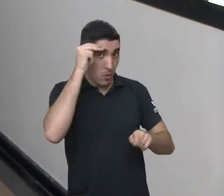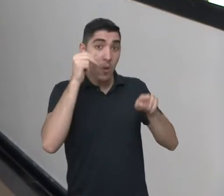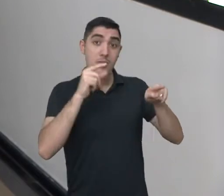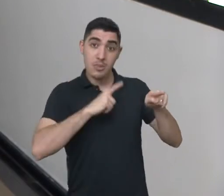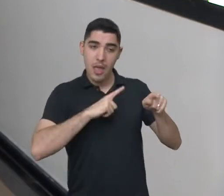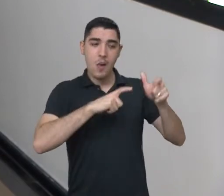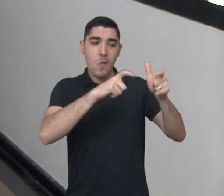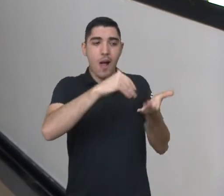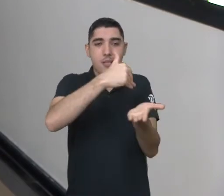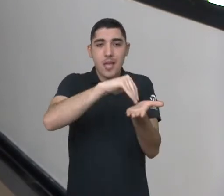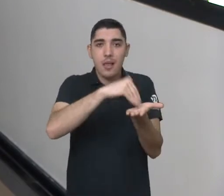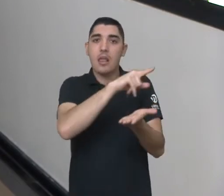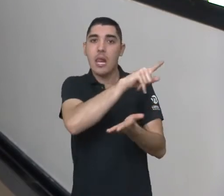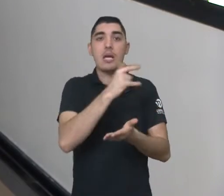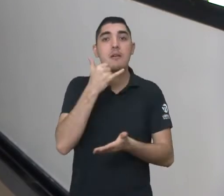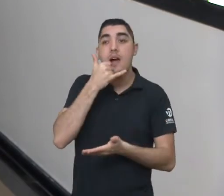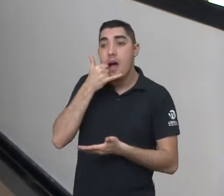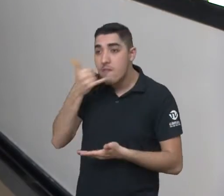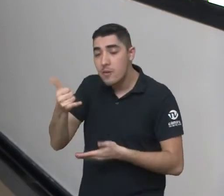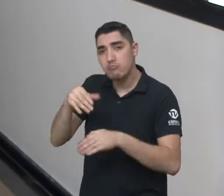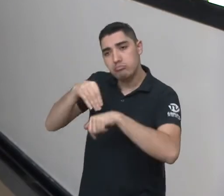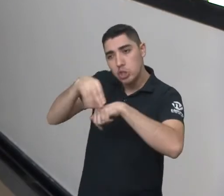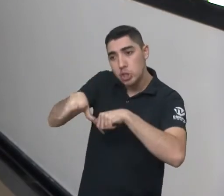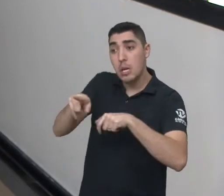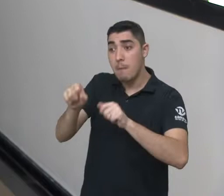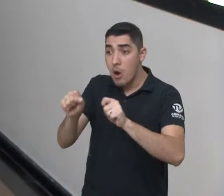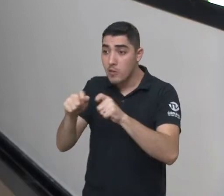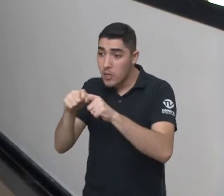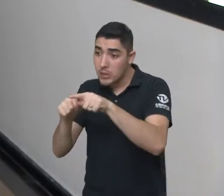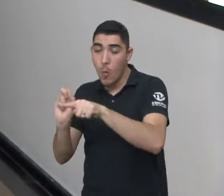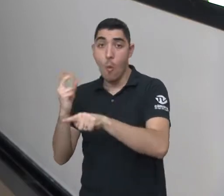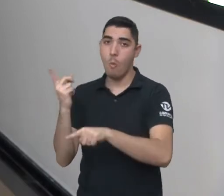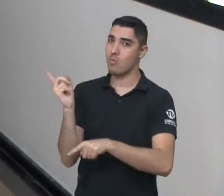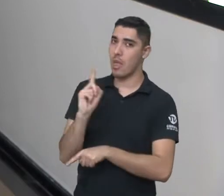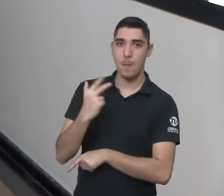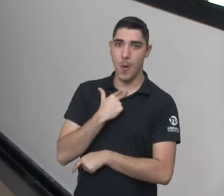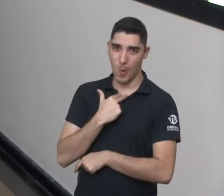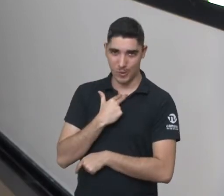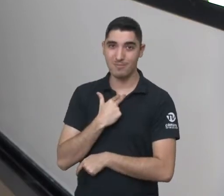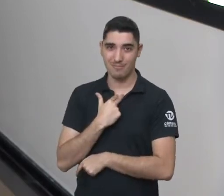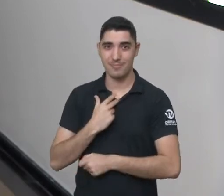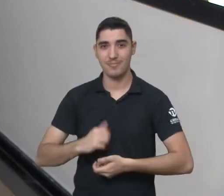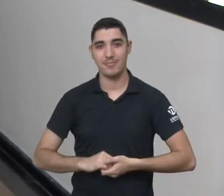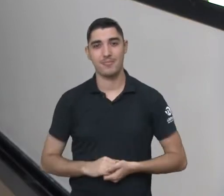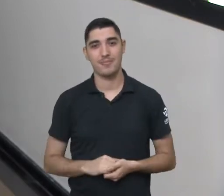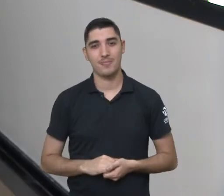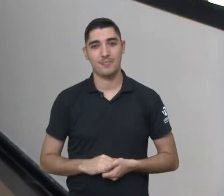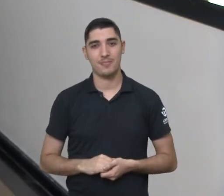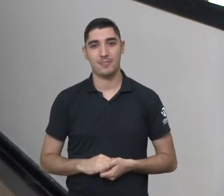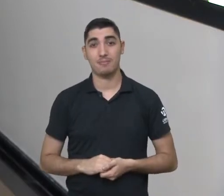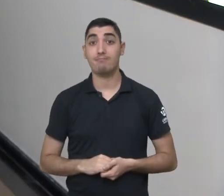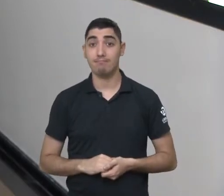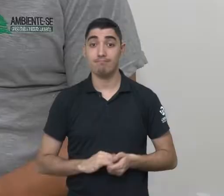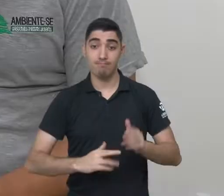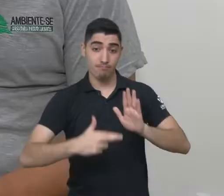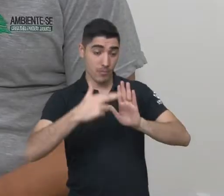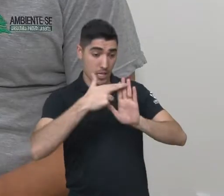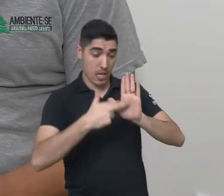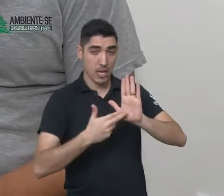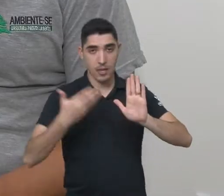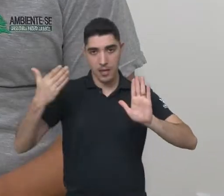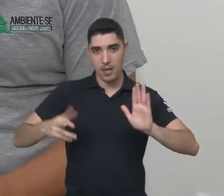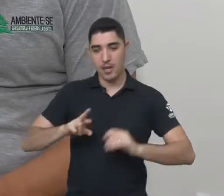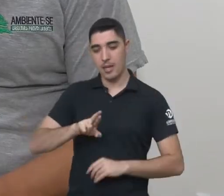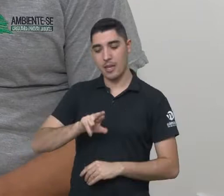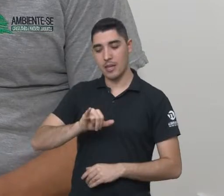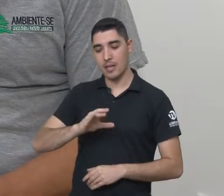tem um setor que te orienta e fornece inclusive a muda para você plantar na porta da sua casa ou no local que você acha adequado.